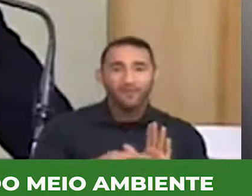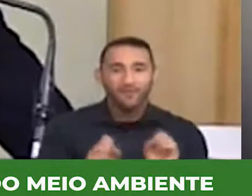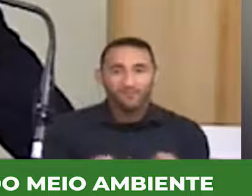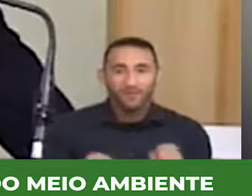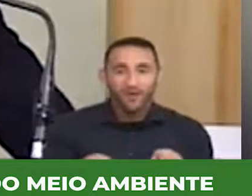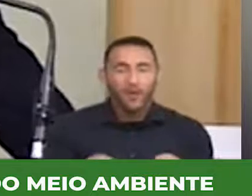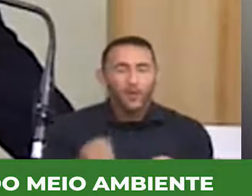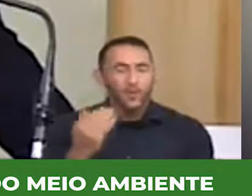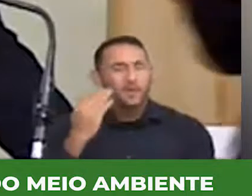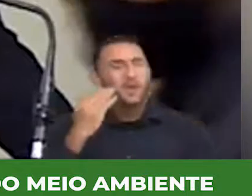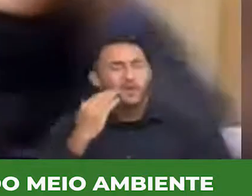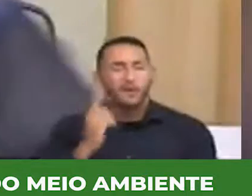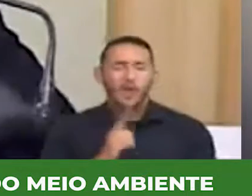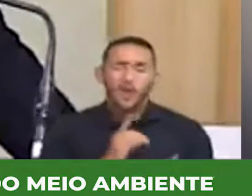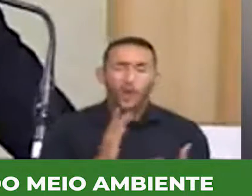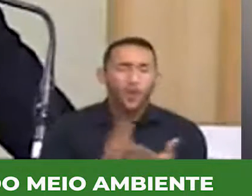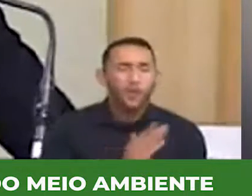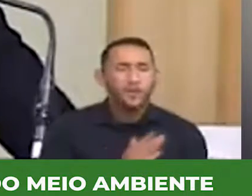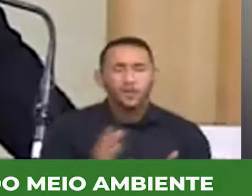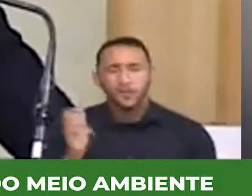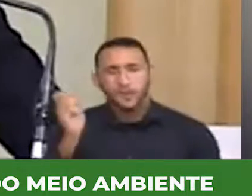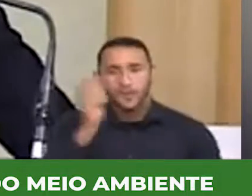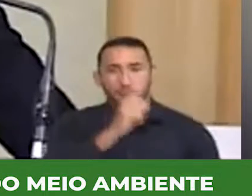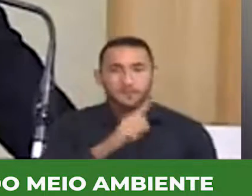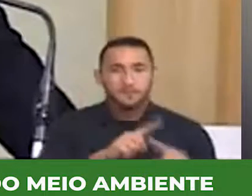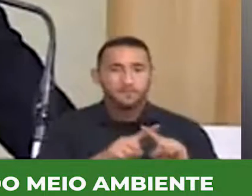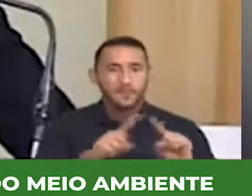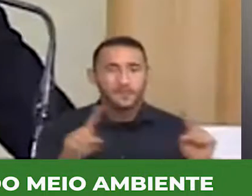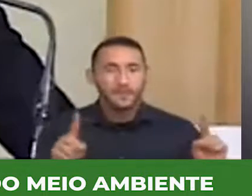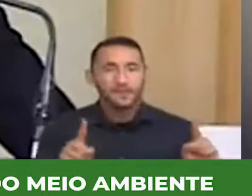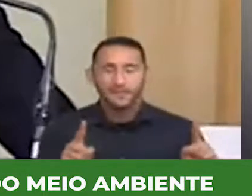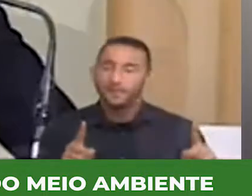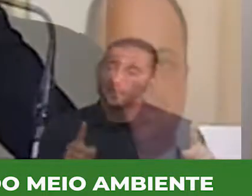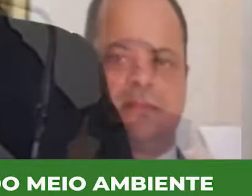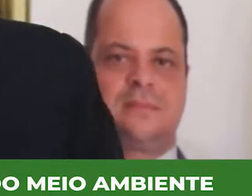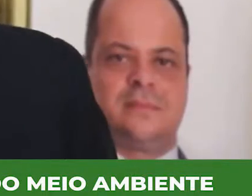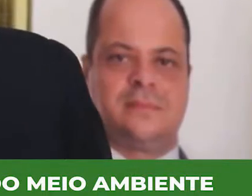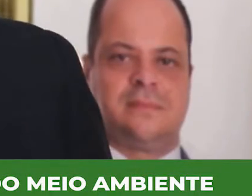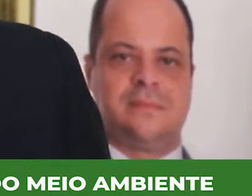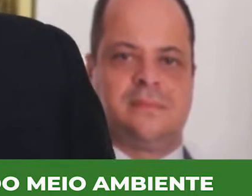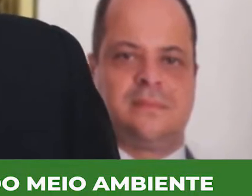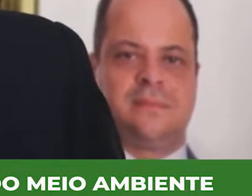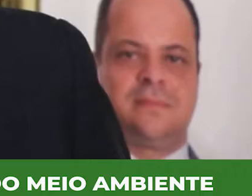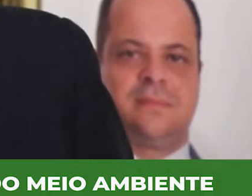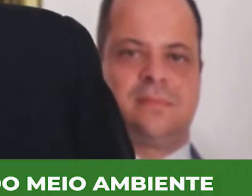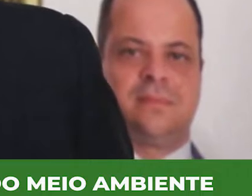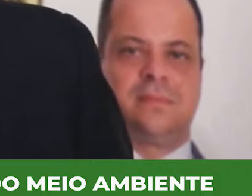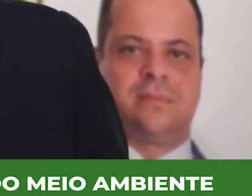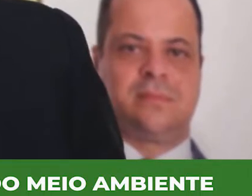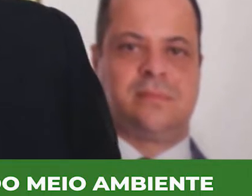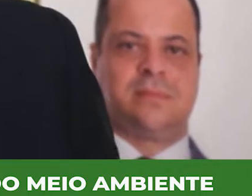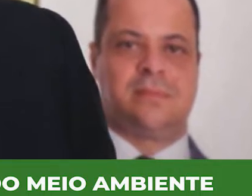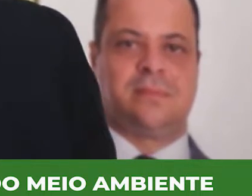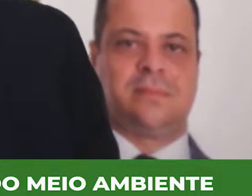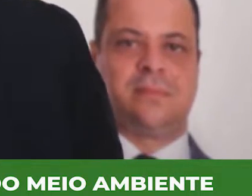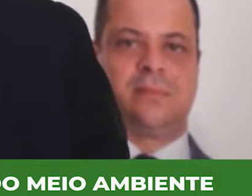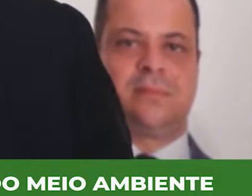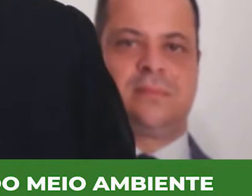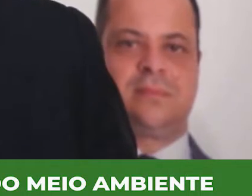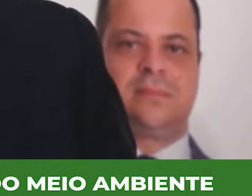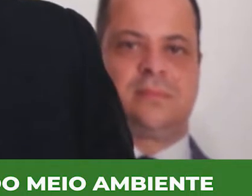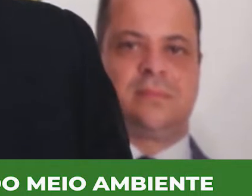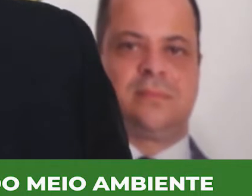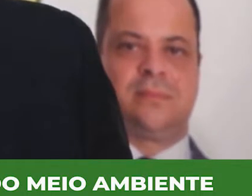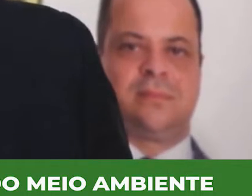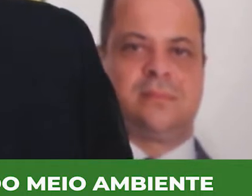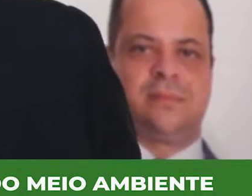algumas dificuldades nesse mês é mas com muitas ligação eu sei que a cidade transforma isso Bom primeiramente agradecer né